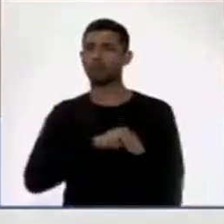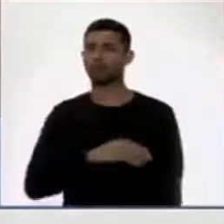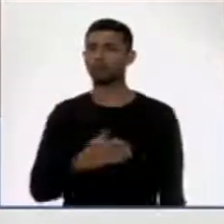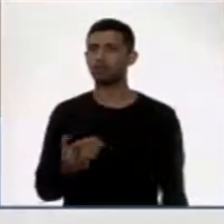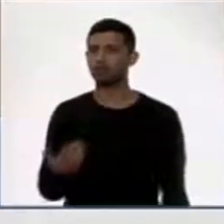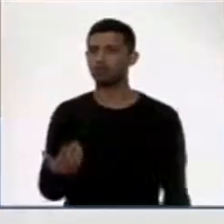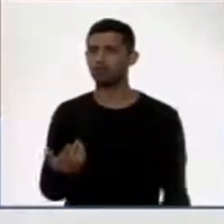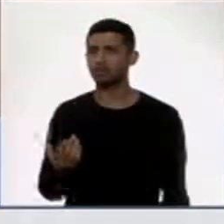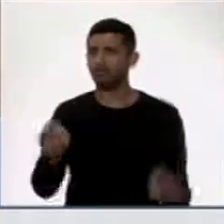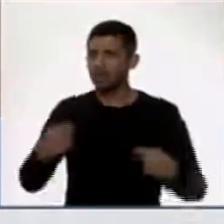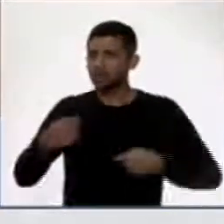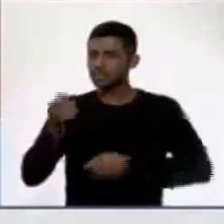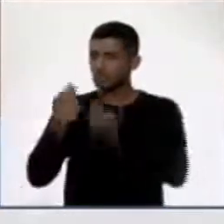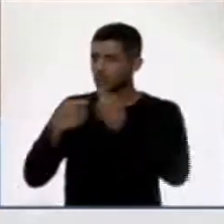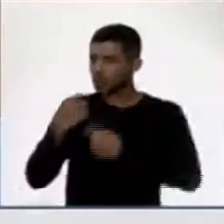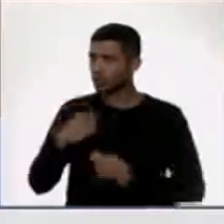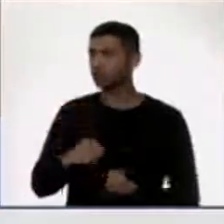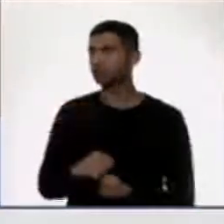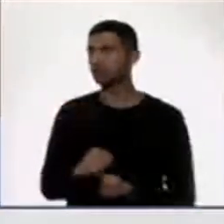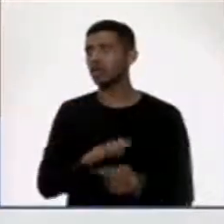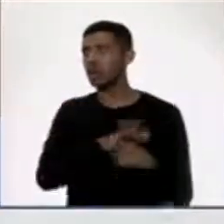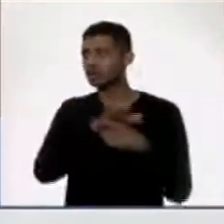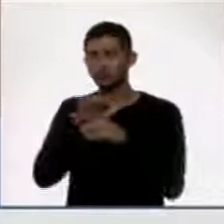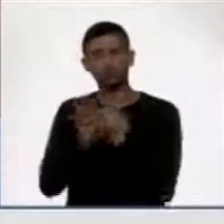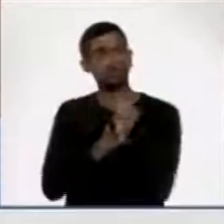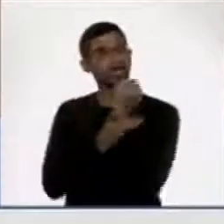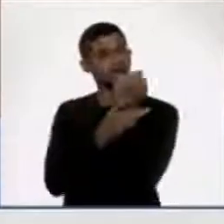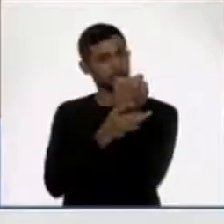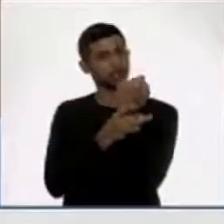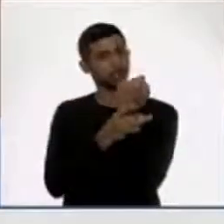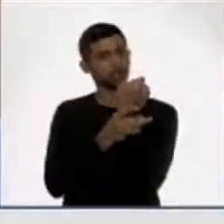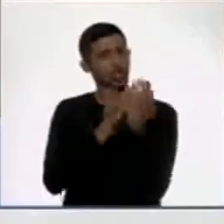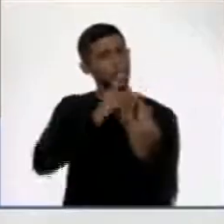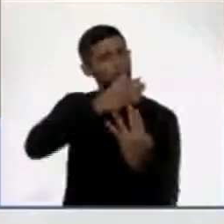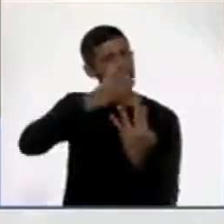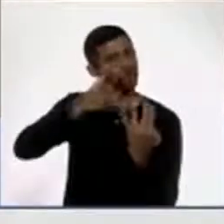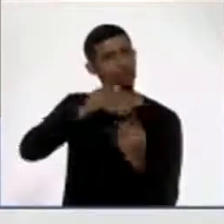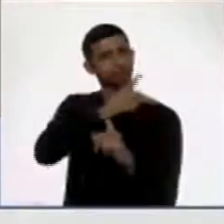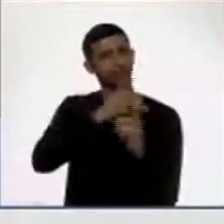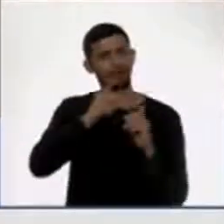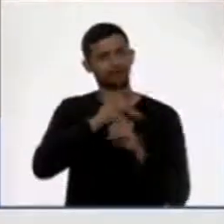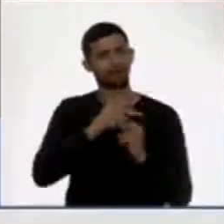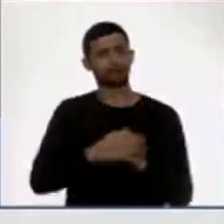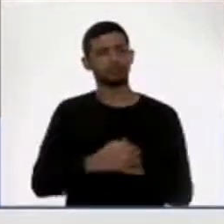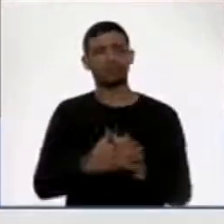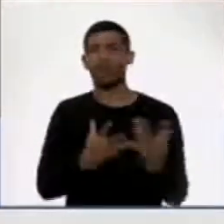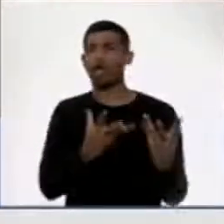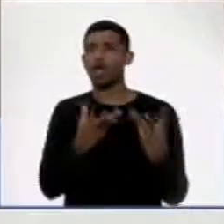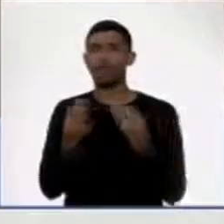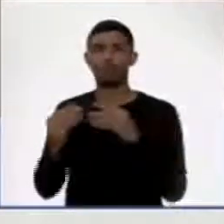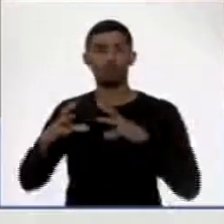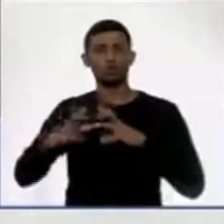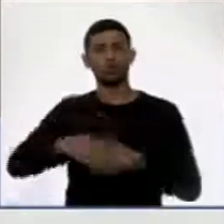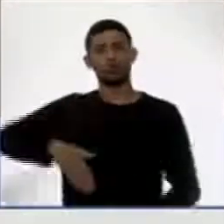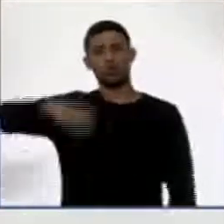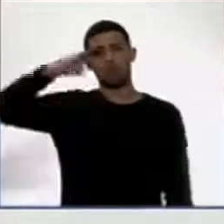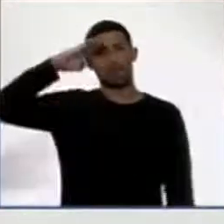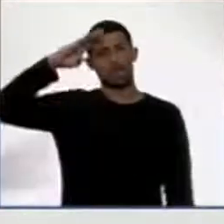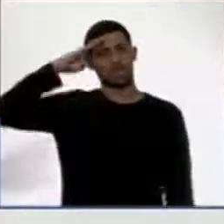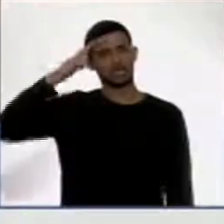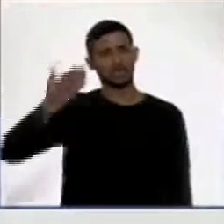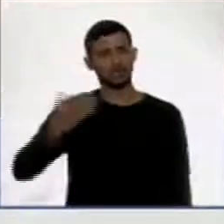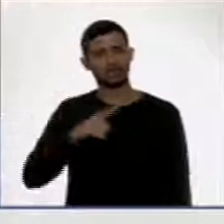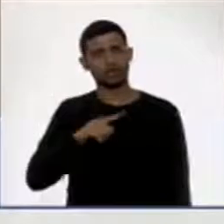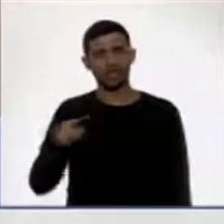se economize e garante o financiamento da Previdência. Os militares, que